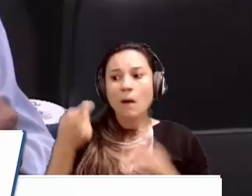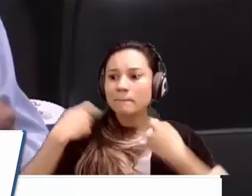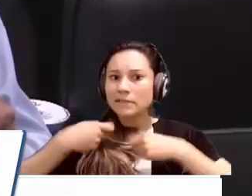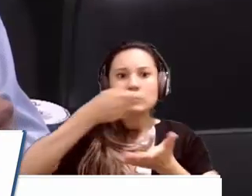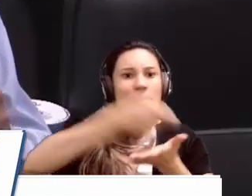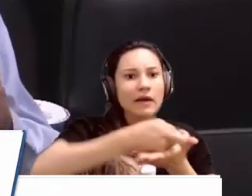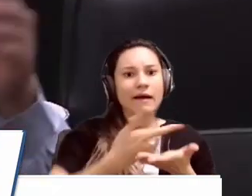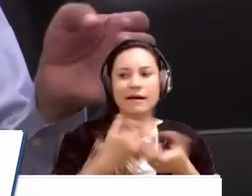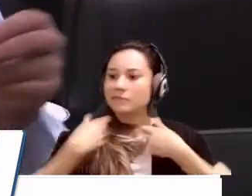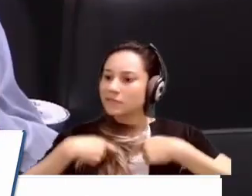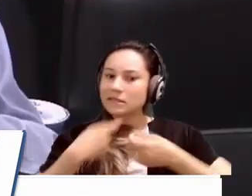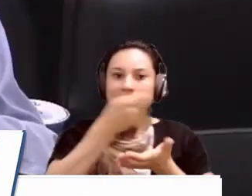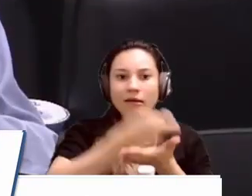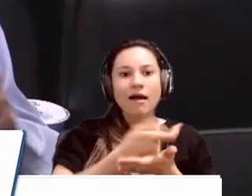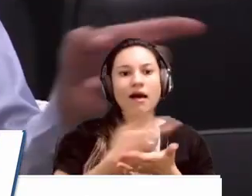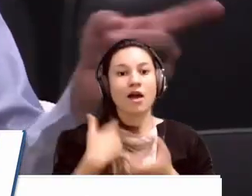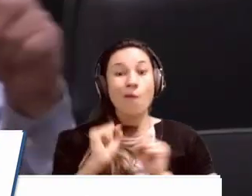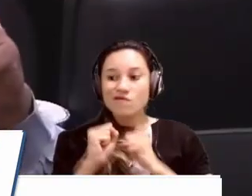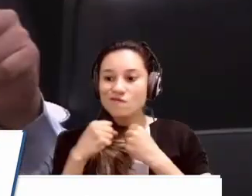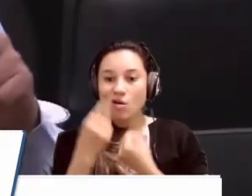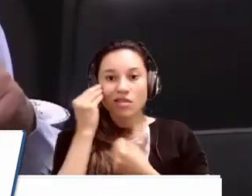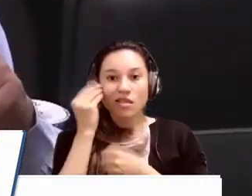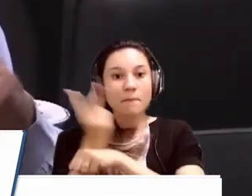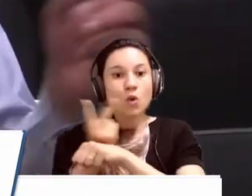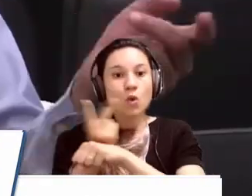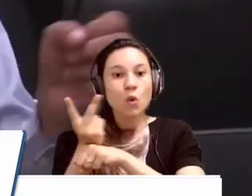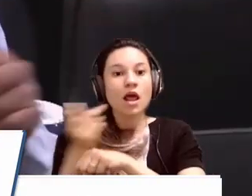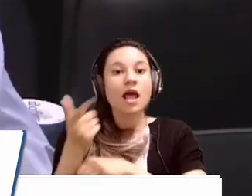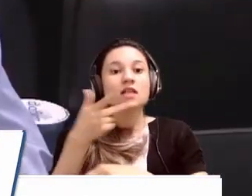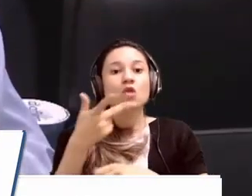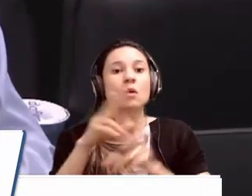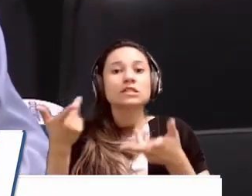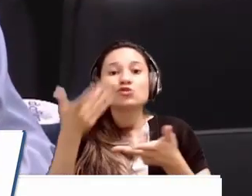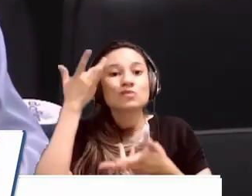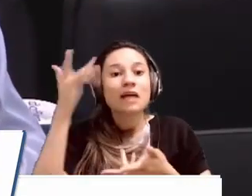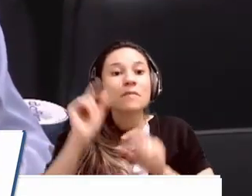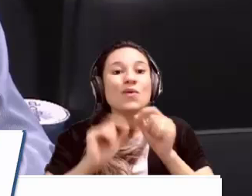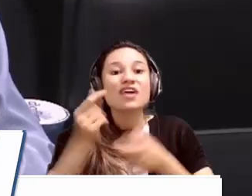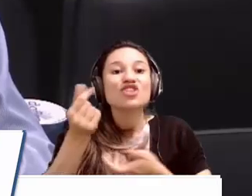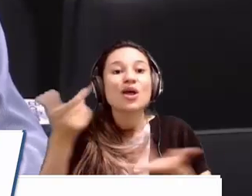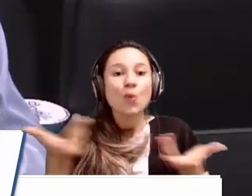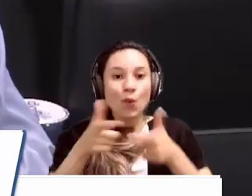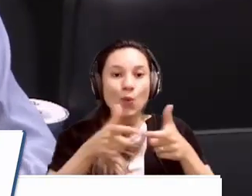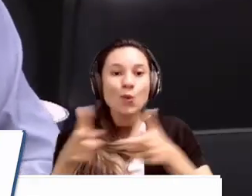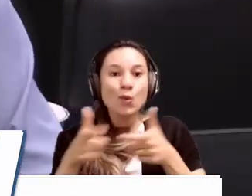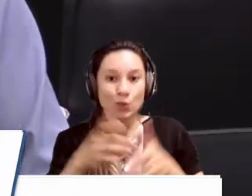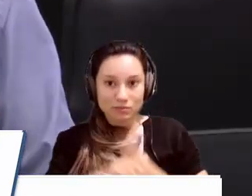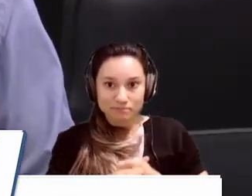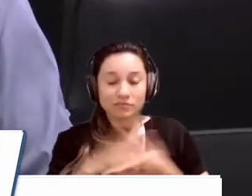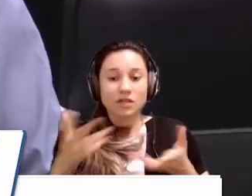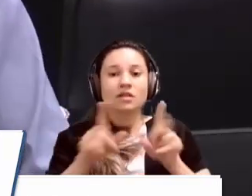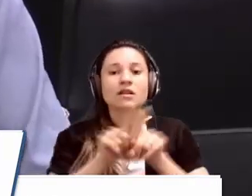atrás, aí, não, tem que fazer o plano de trabalho. Só que ninguém sabia nem explicar como faz o plano de trabalho. Entendeu?